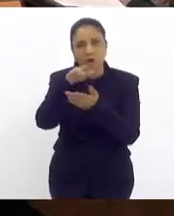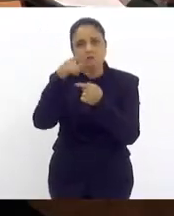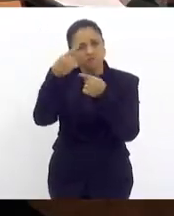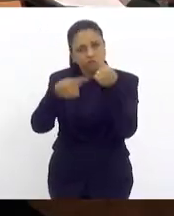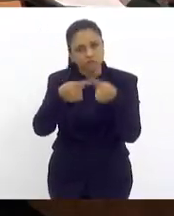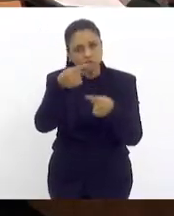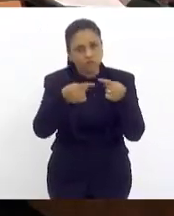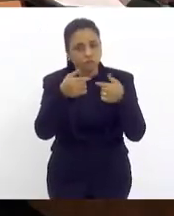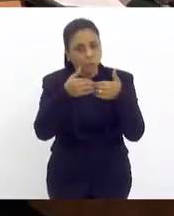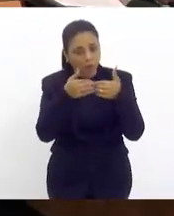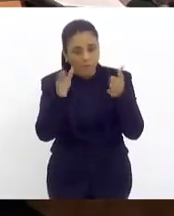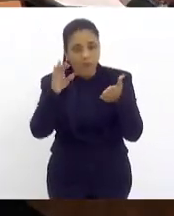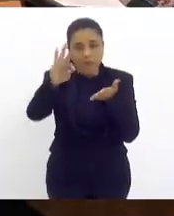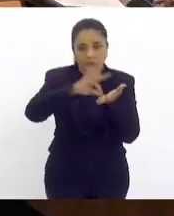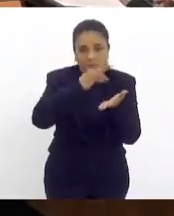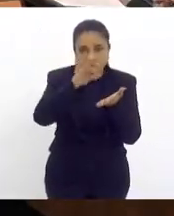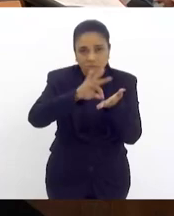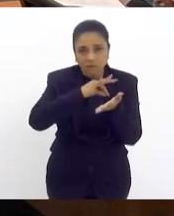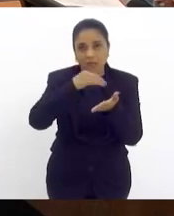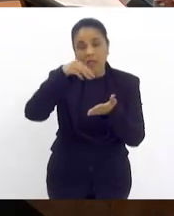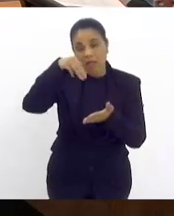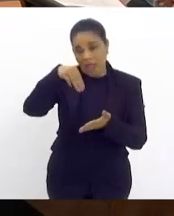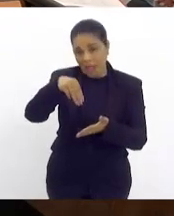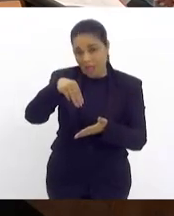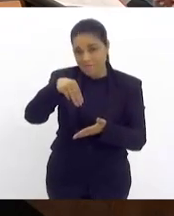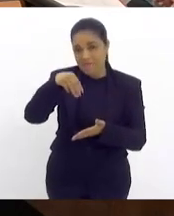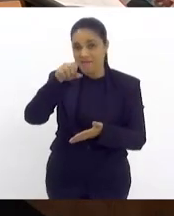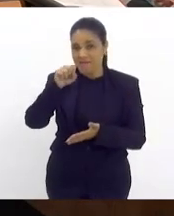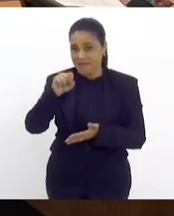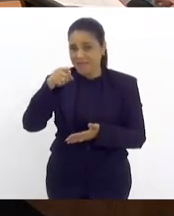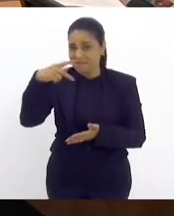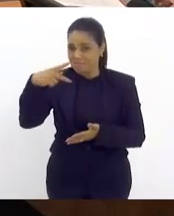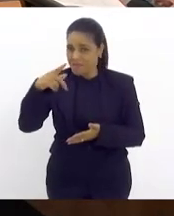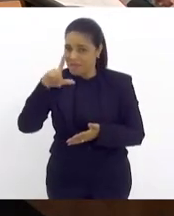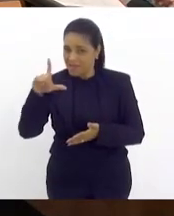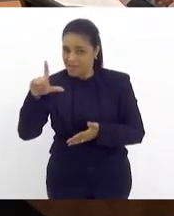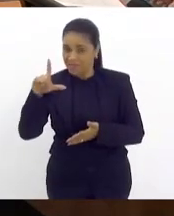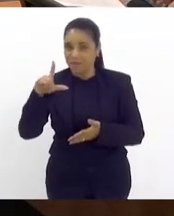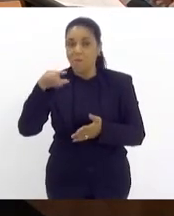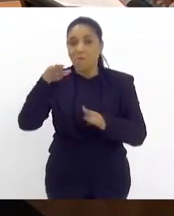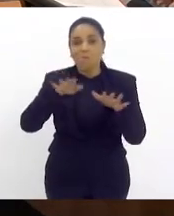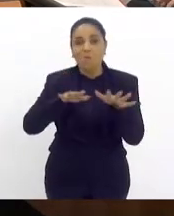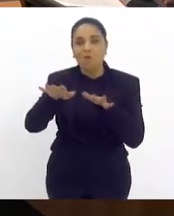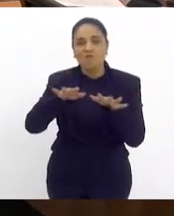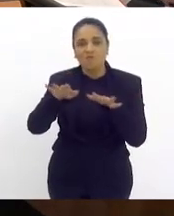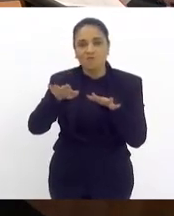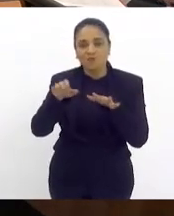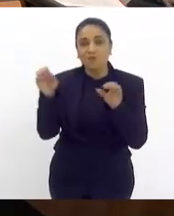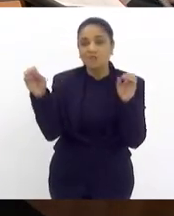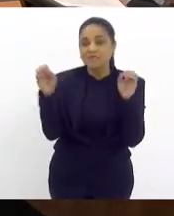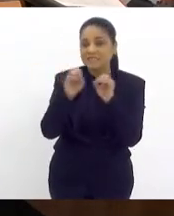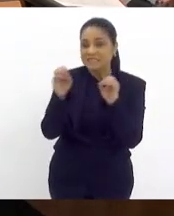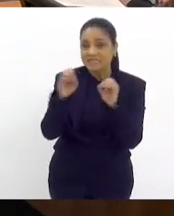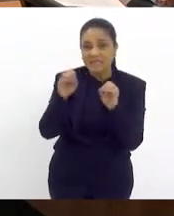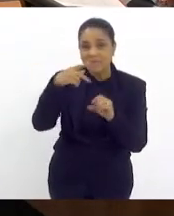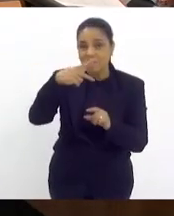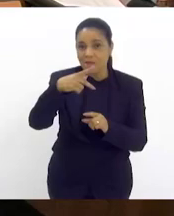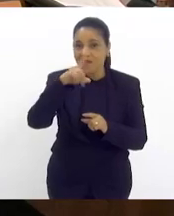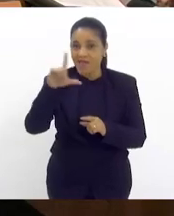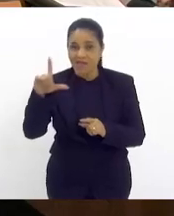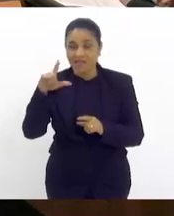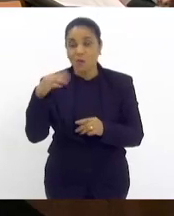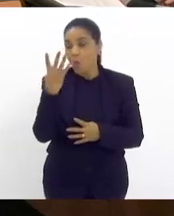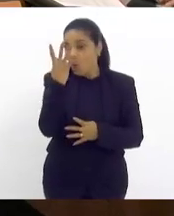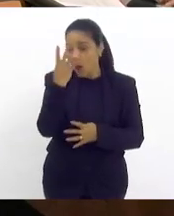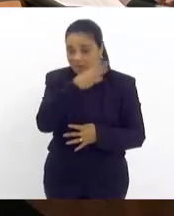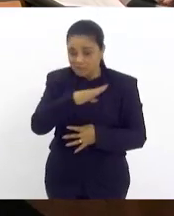estão abertas as inscrições para o mspl o movimento dos cnpl tua quatro semanas com síndrome de